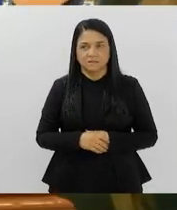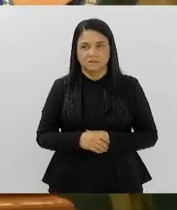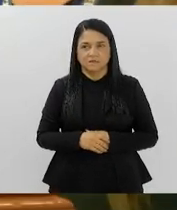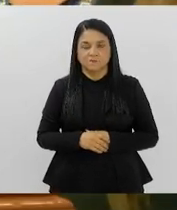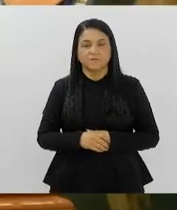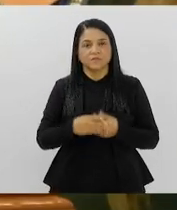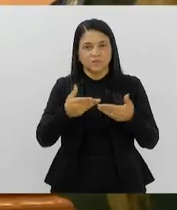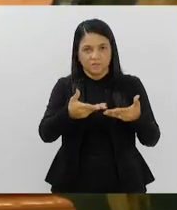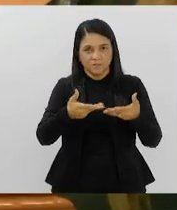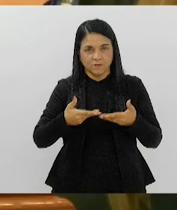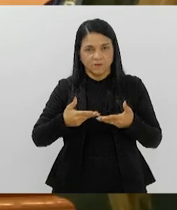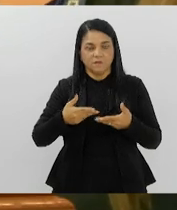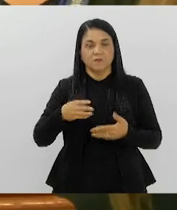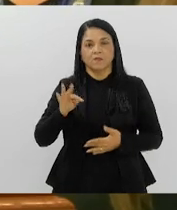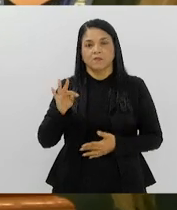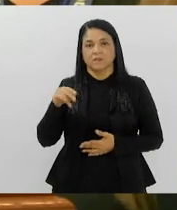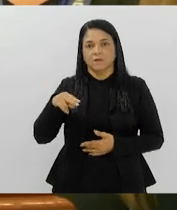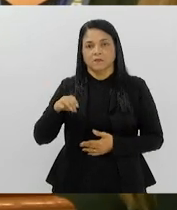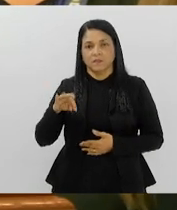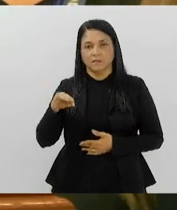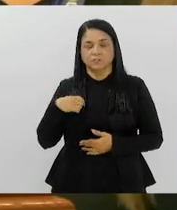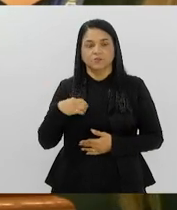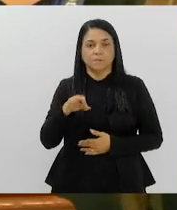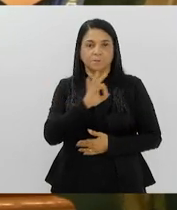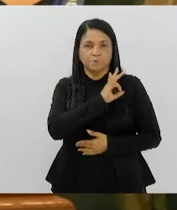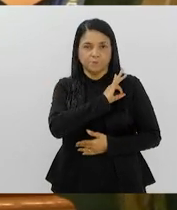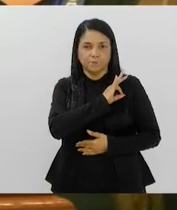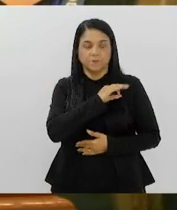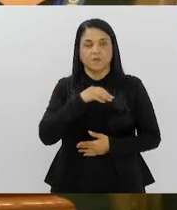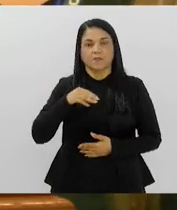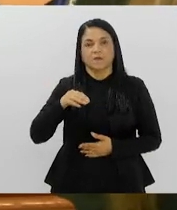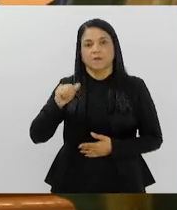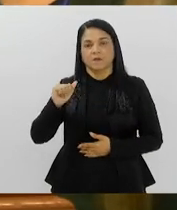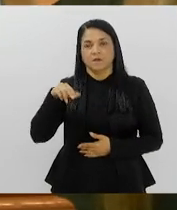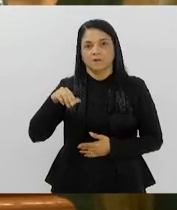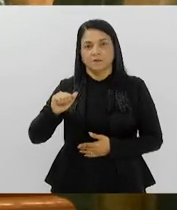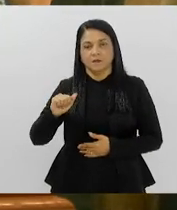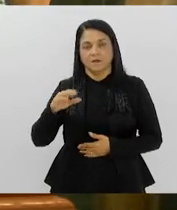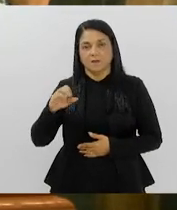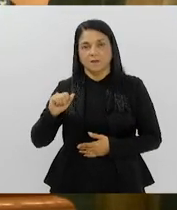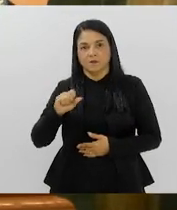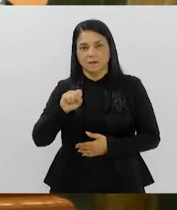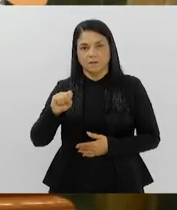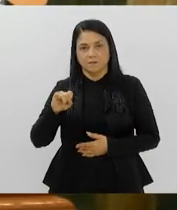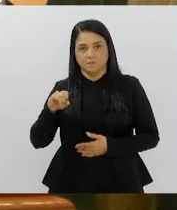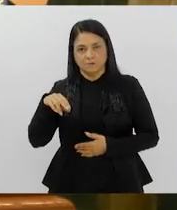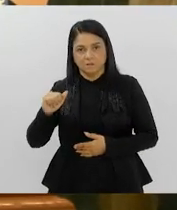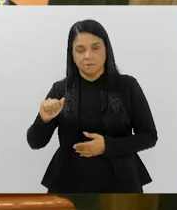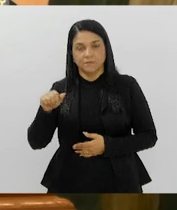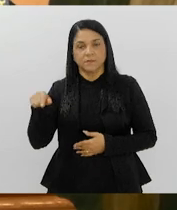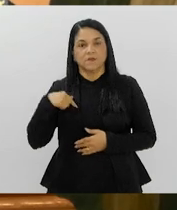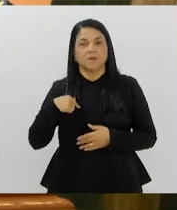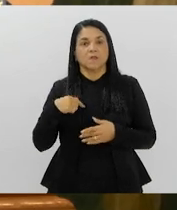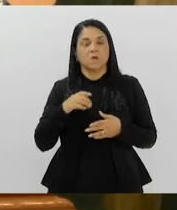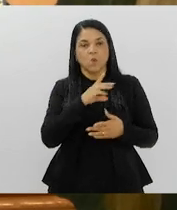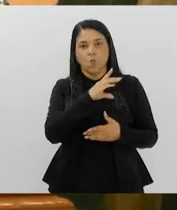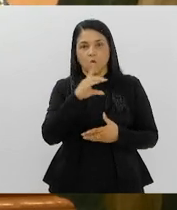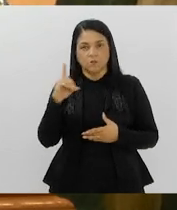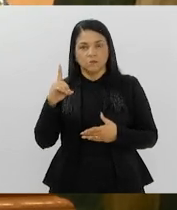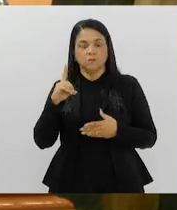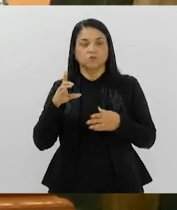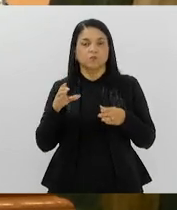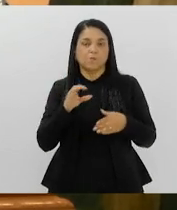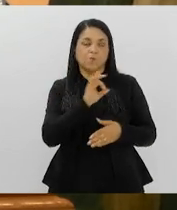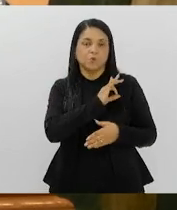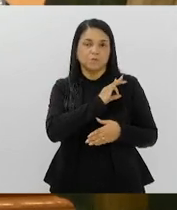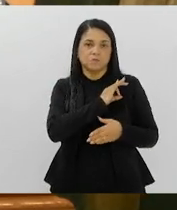Convidamos a Tenente Coronel PM, Ana Cássia Nogueira Monteiro, coordenadora de Polícia Comunitária e Direitos Humanos